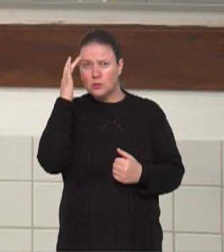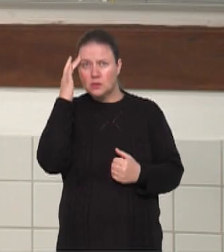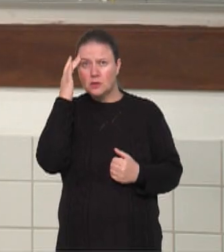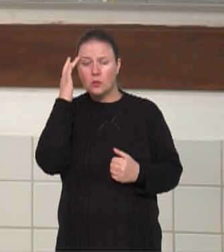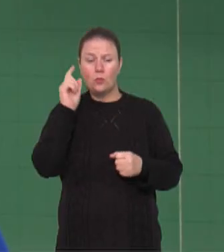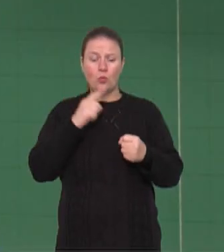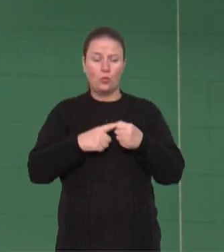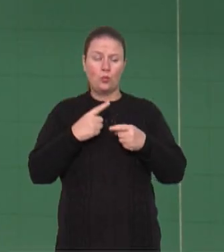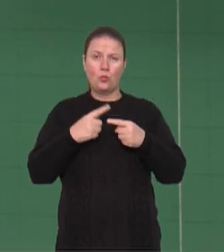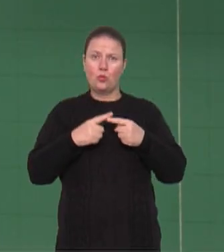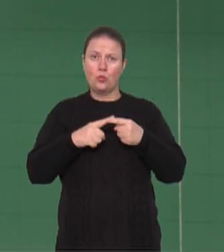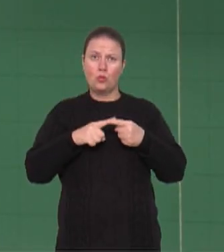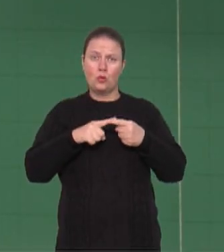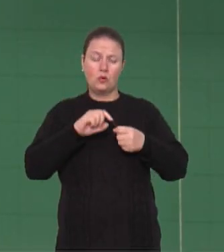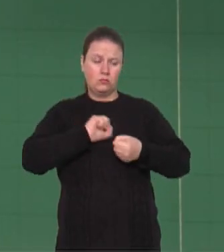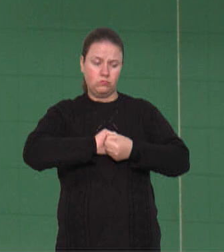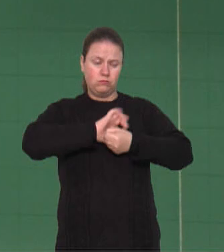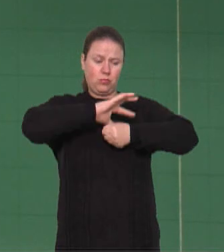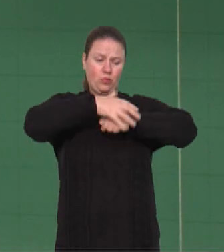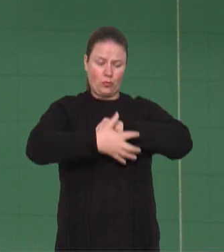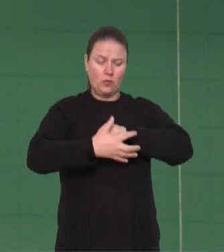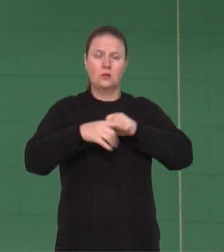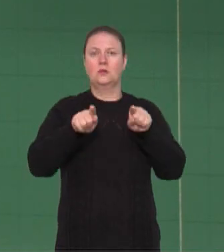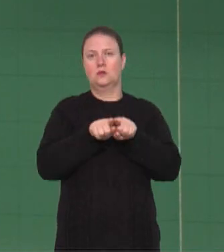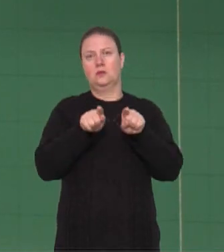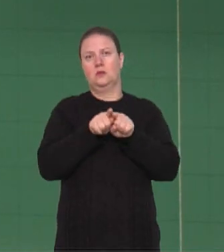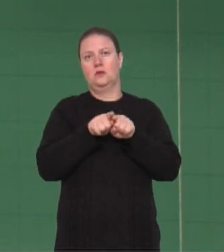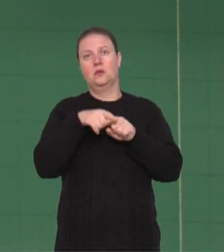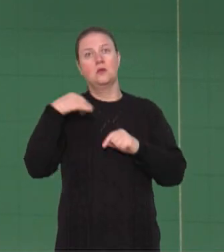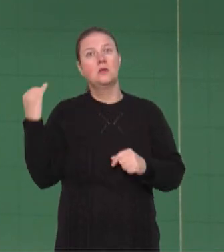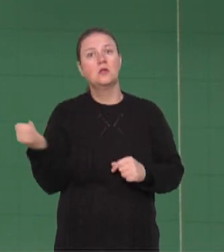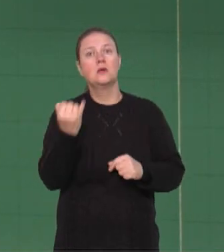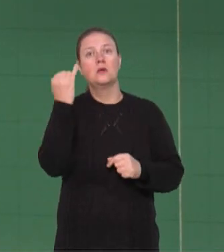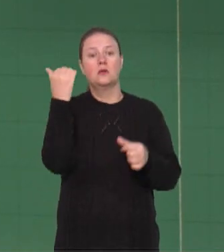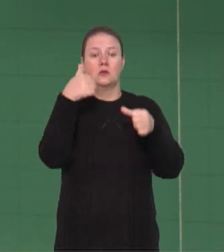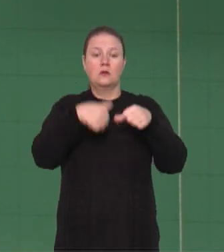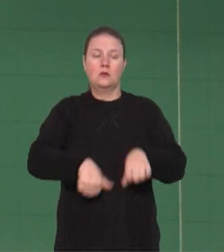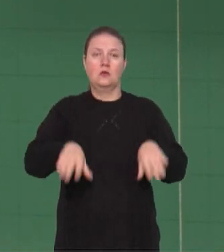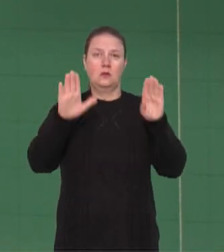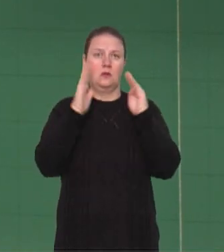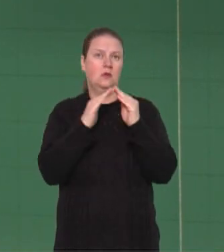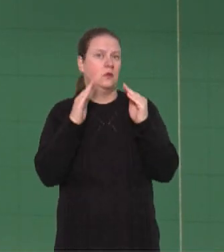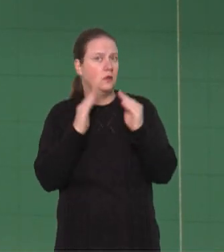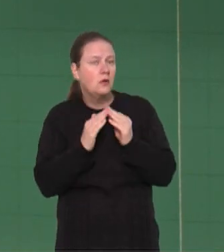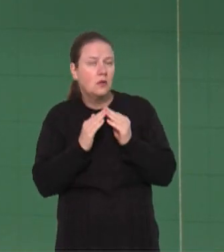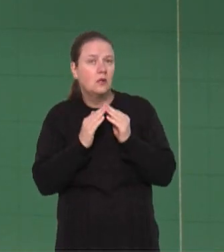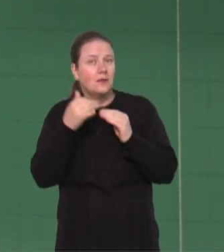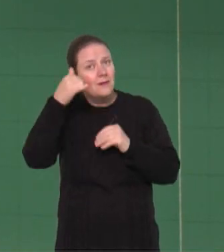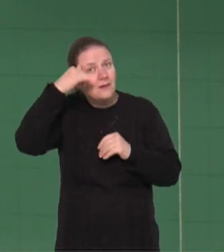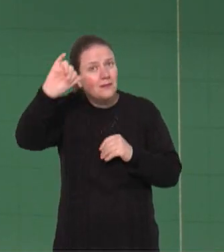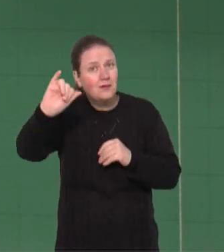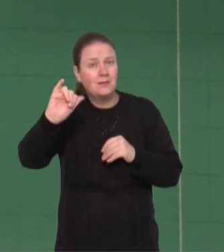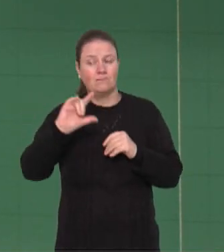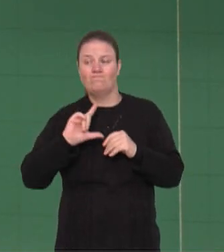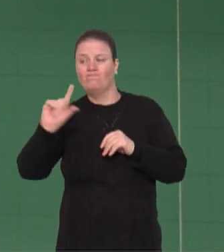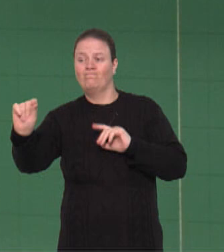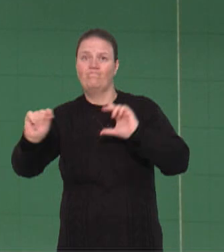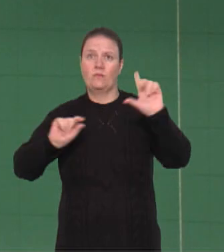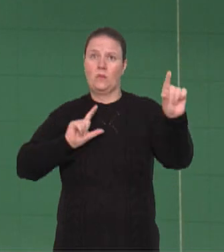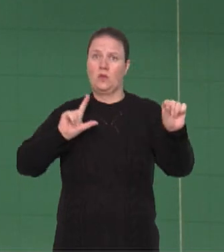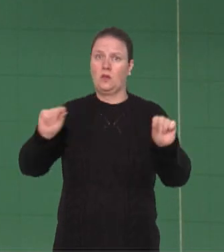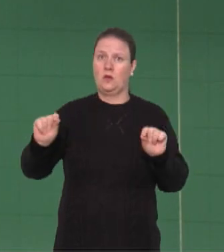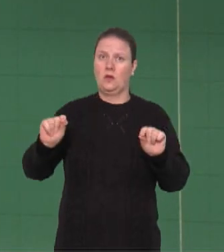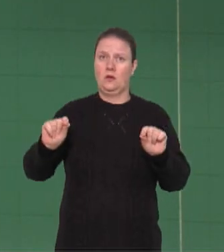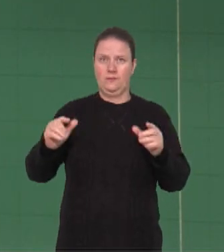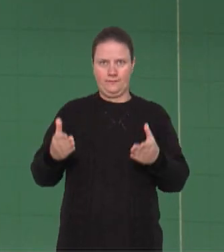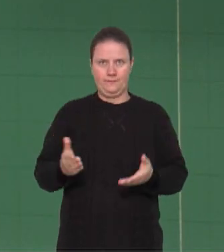sempre buscando se sensibilizar para a importância de ficar em casa, de evitar de sair, né, para evitar ao máximo a proliferação do